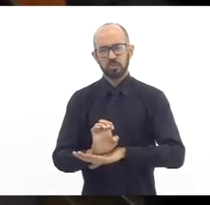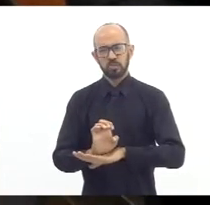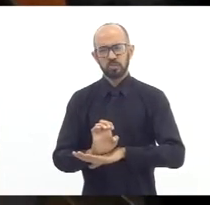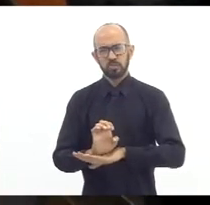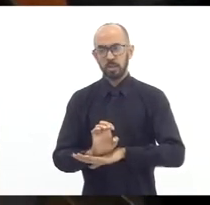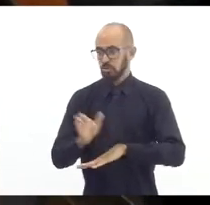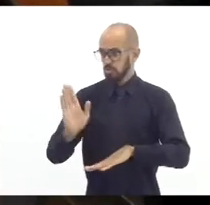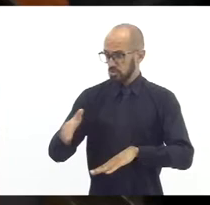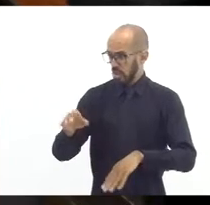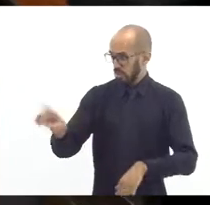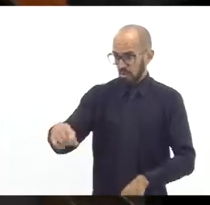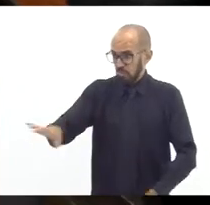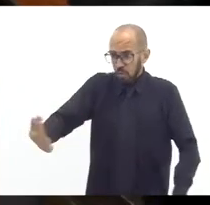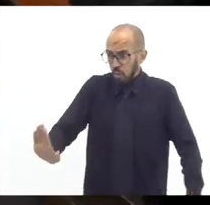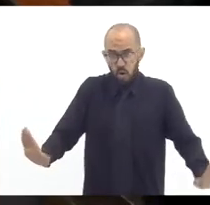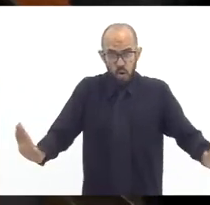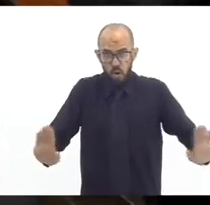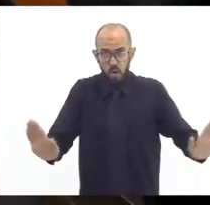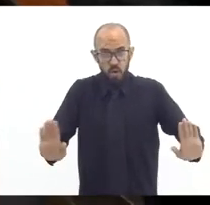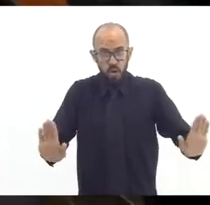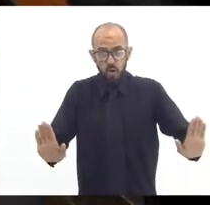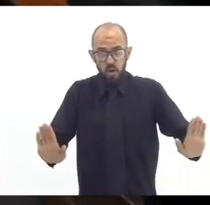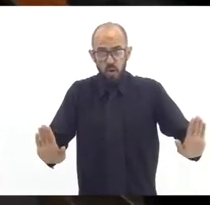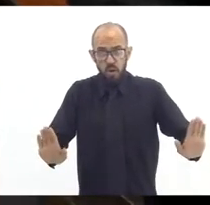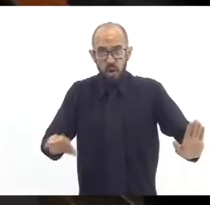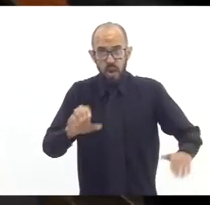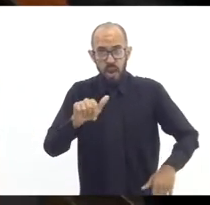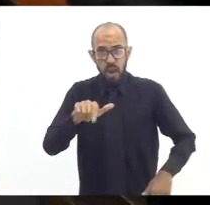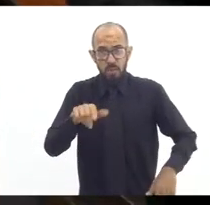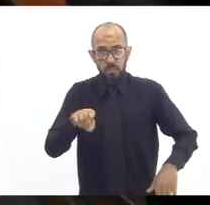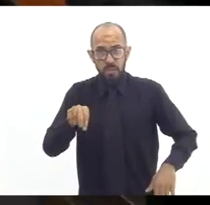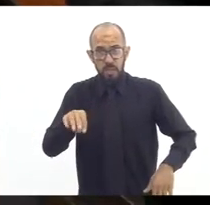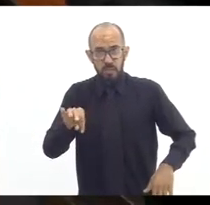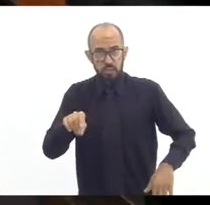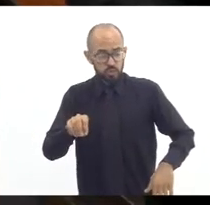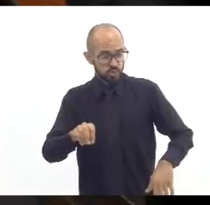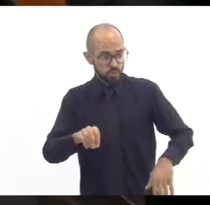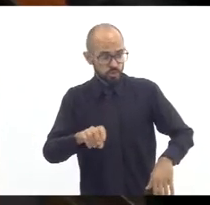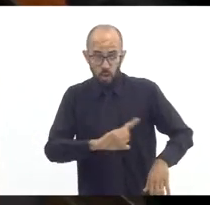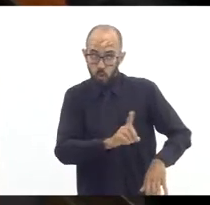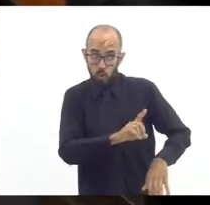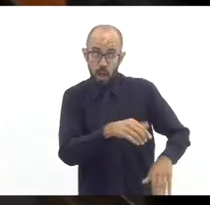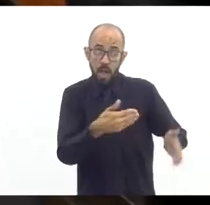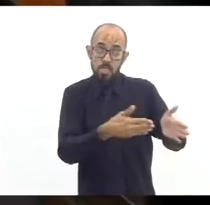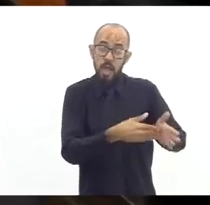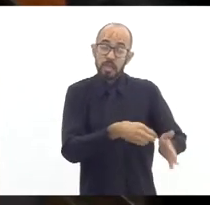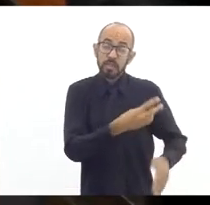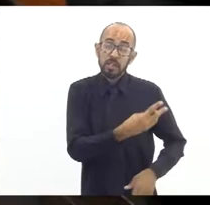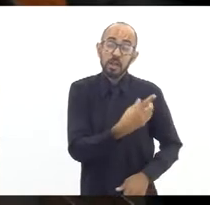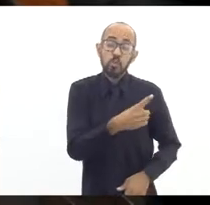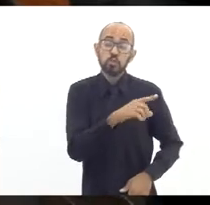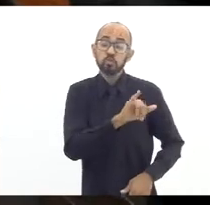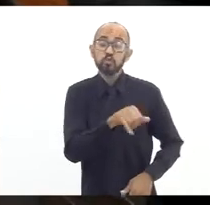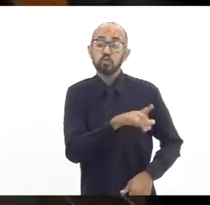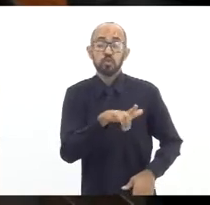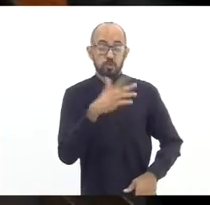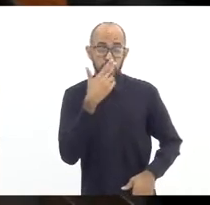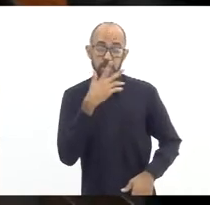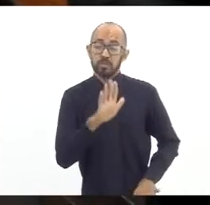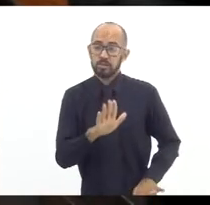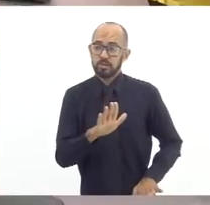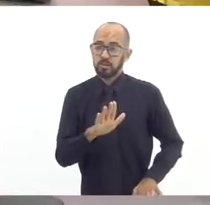já terminou o decreto de calamidade? Não, a calamidade, se não me engano, não, vai até dia 31. Deputada Lucinha. 30 ou 31 de julho, desculpa, deputado. Houve,